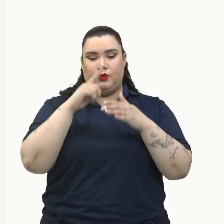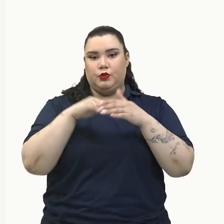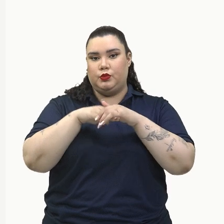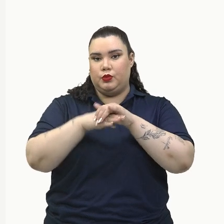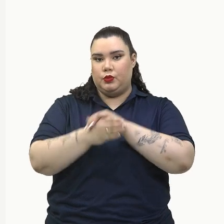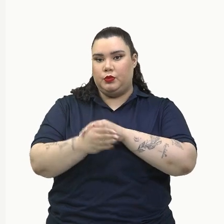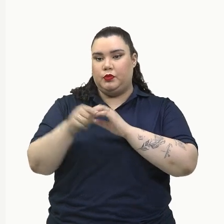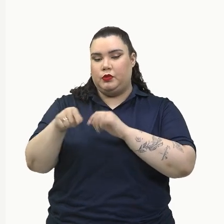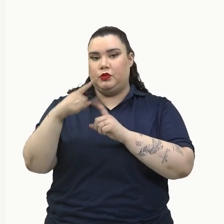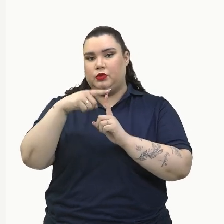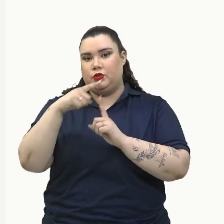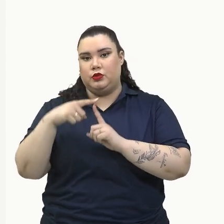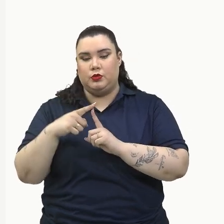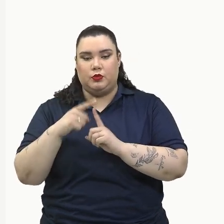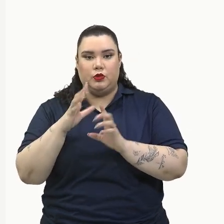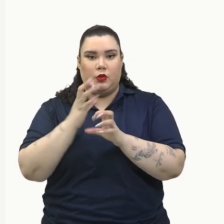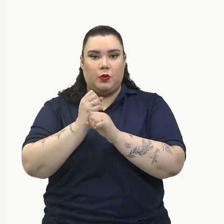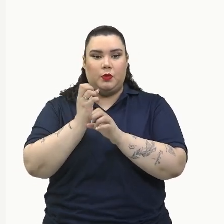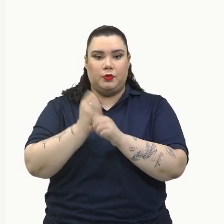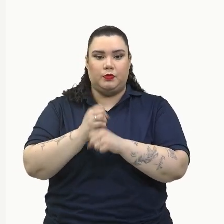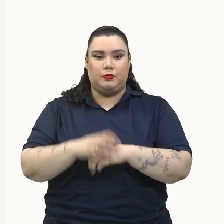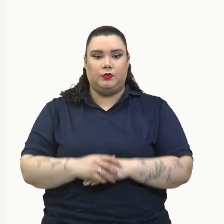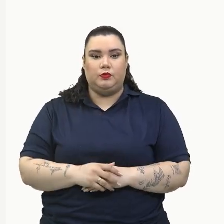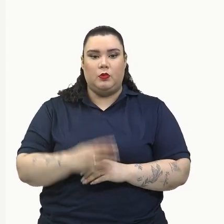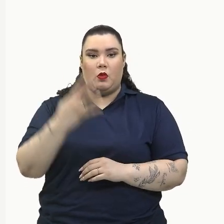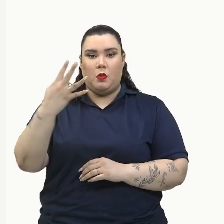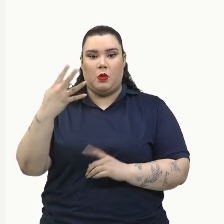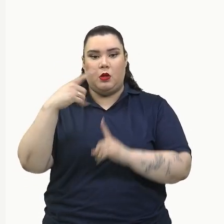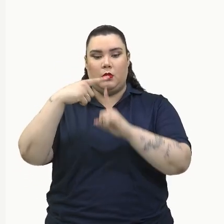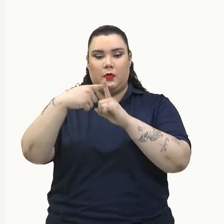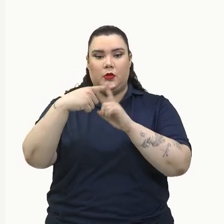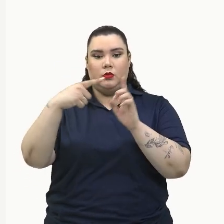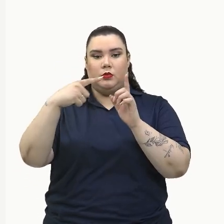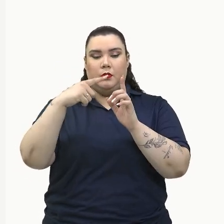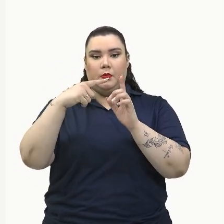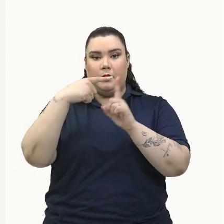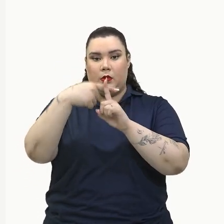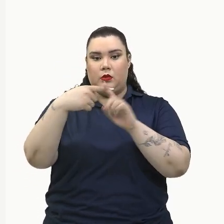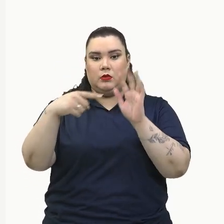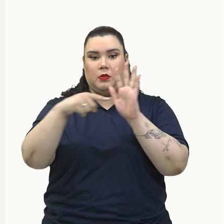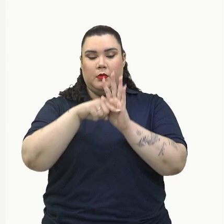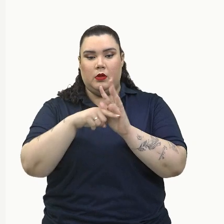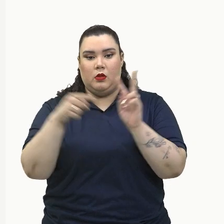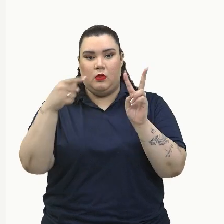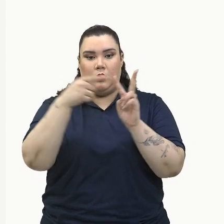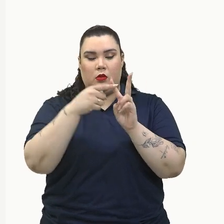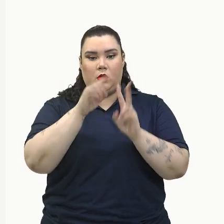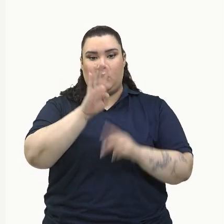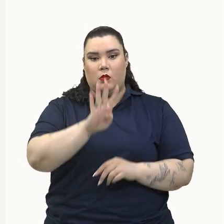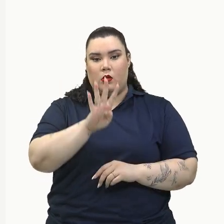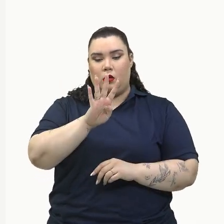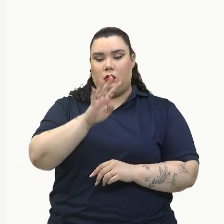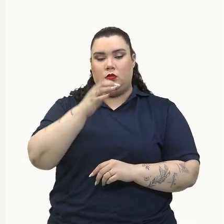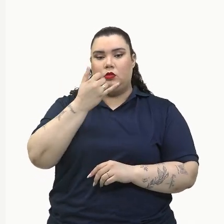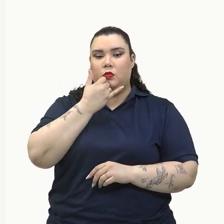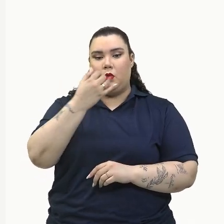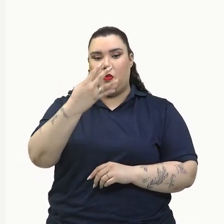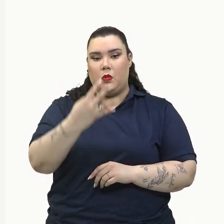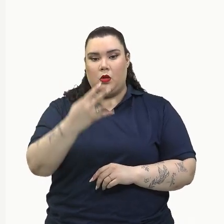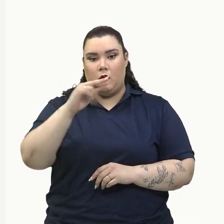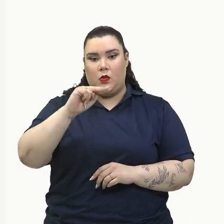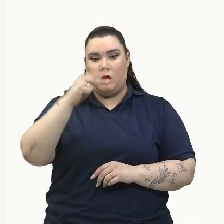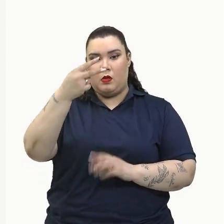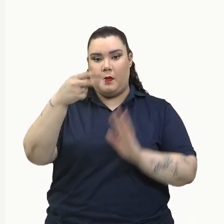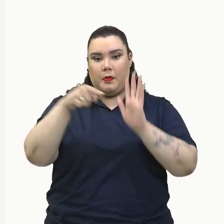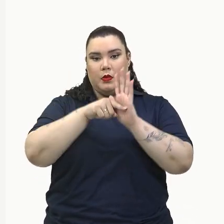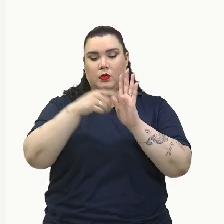de desenvolvimento. Mais ou menos raiz quadrada de b ao quadrado, menos 4, que multiplica a, que